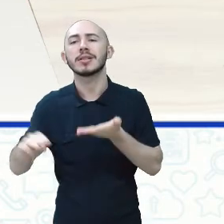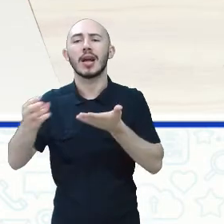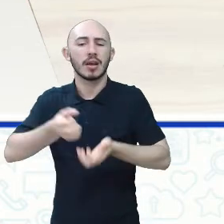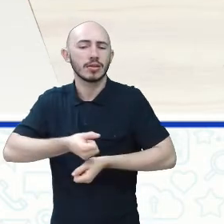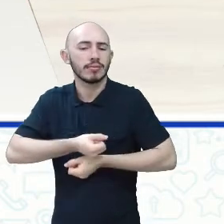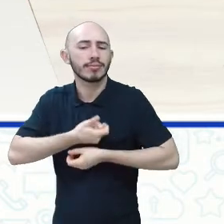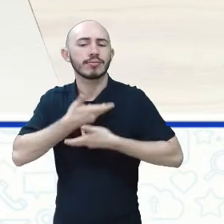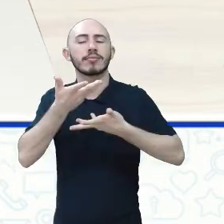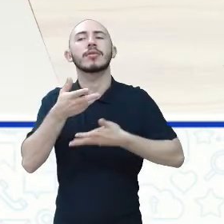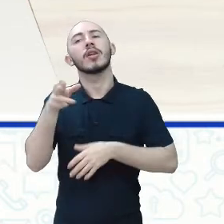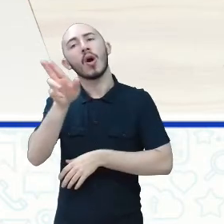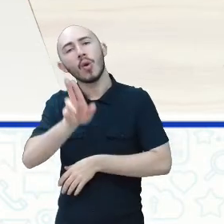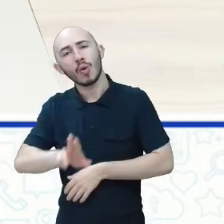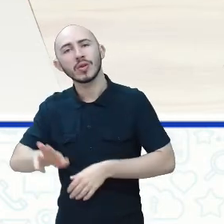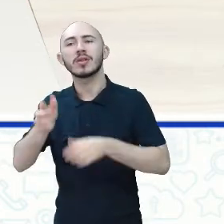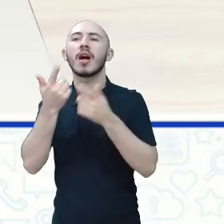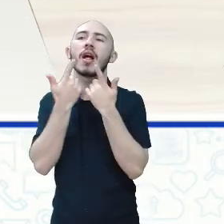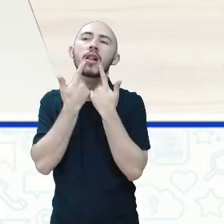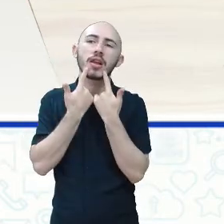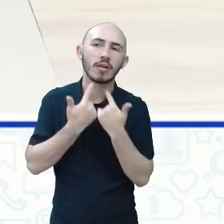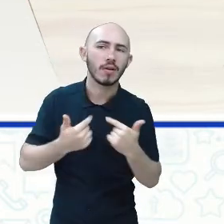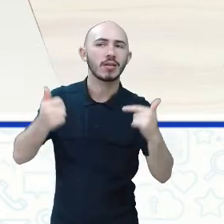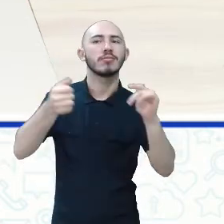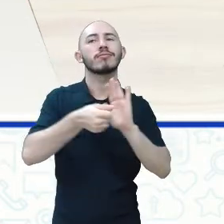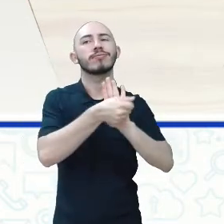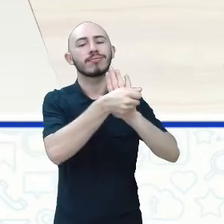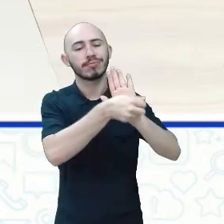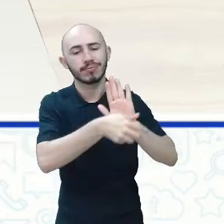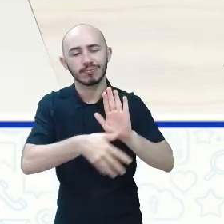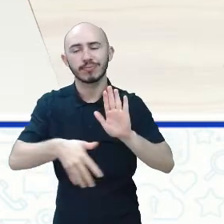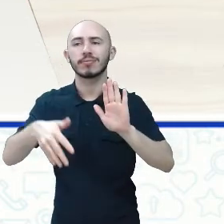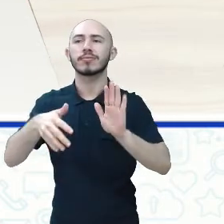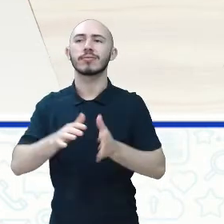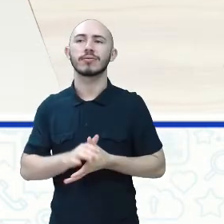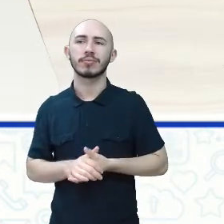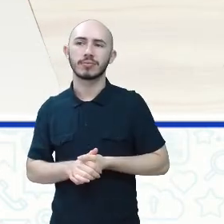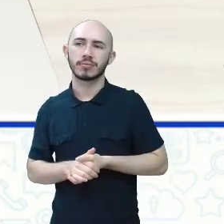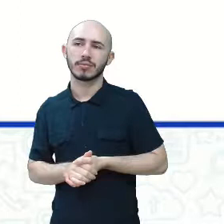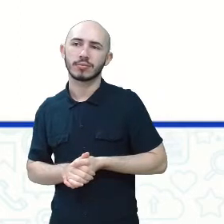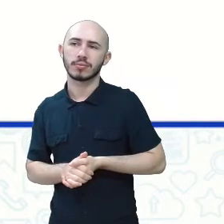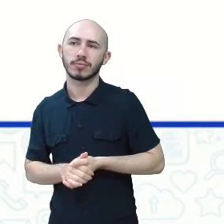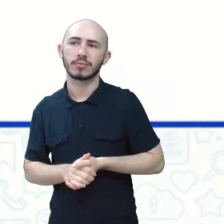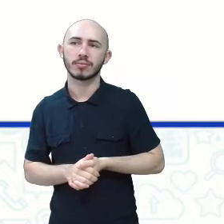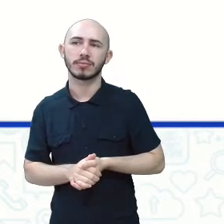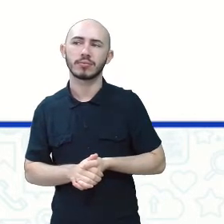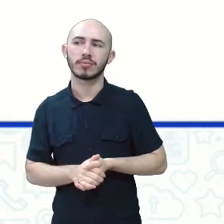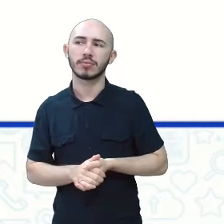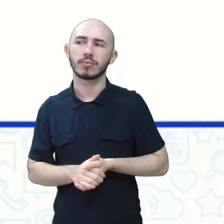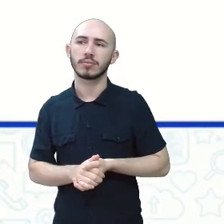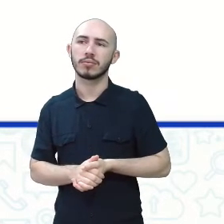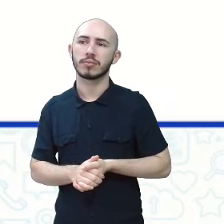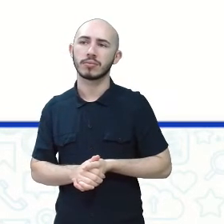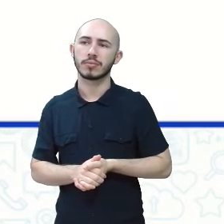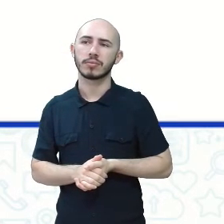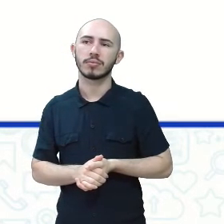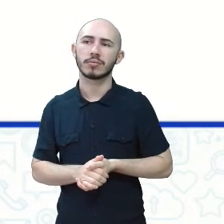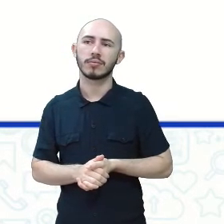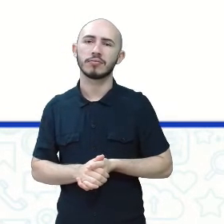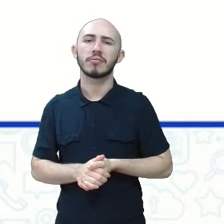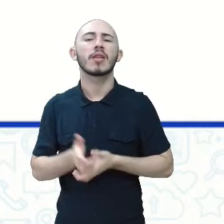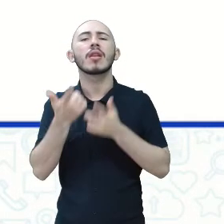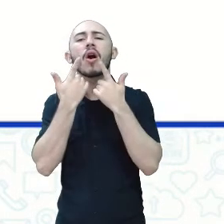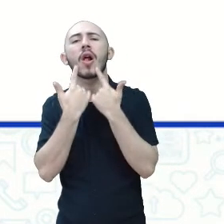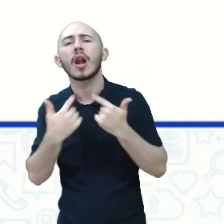utiliza a linguagem figurada, as figuras de linguagem. E o que são figuras